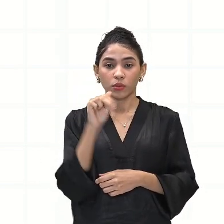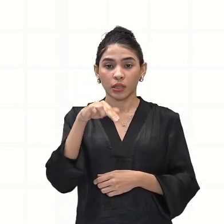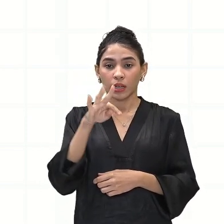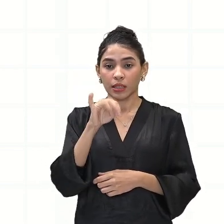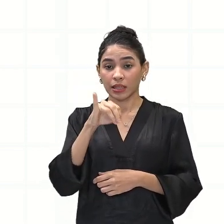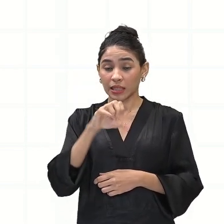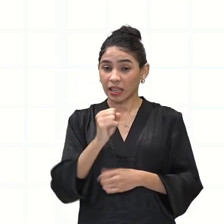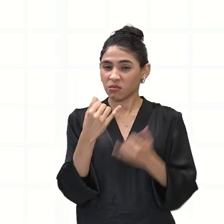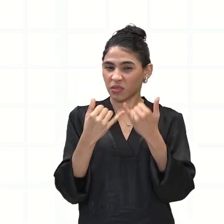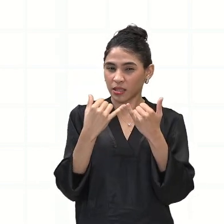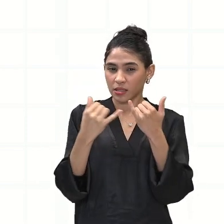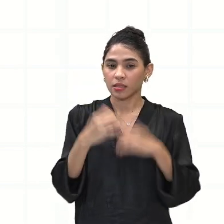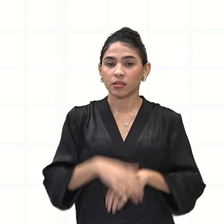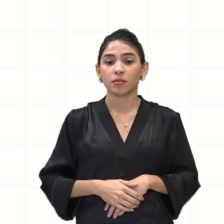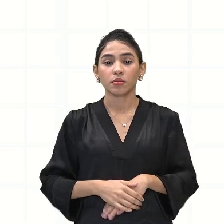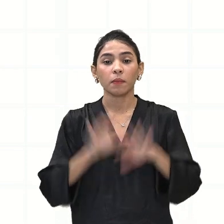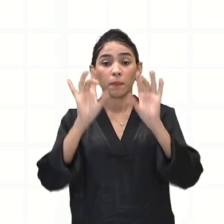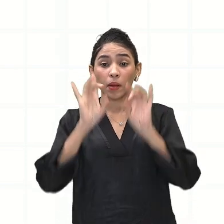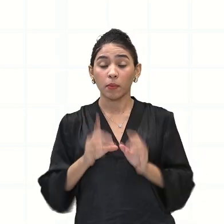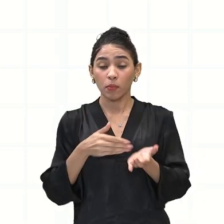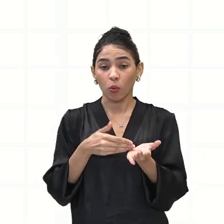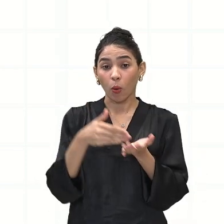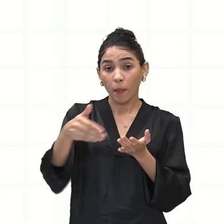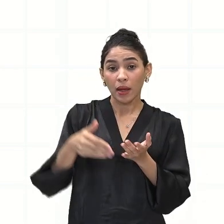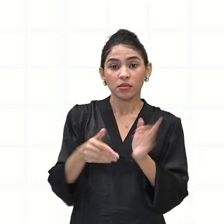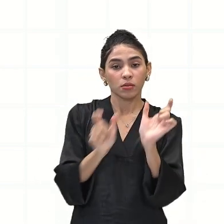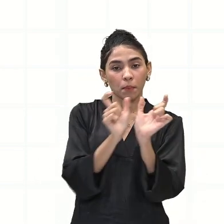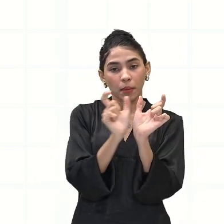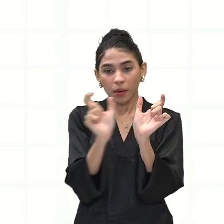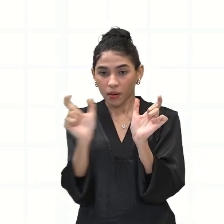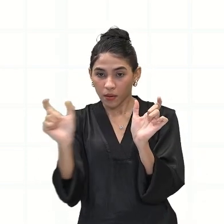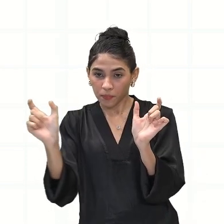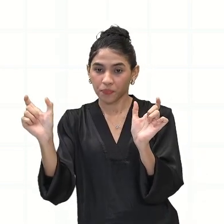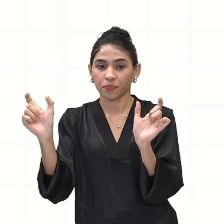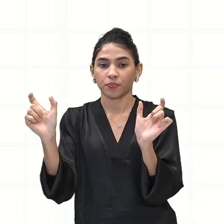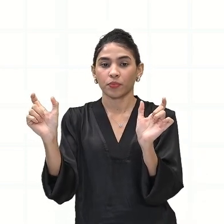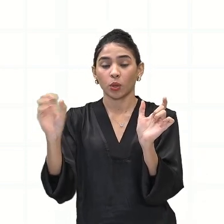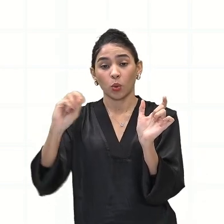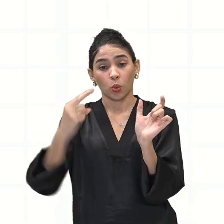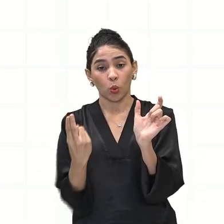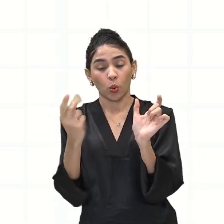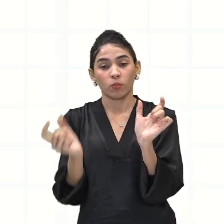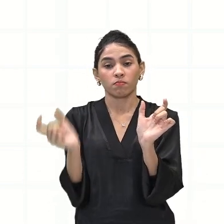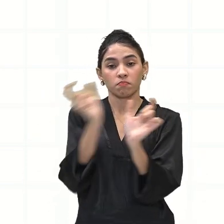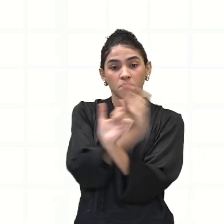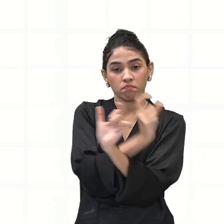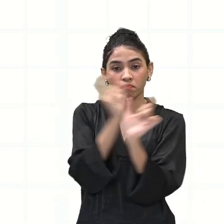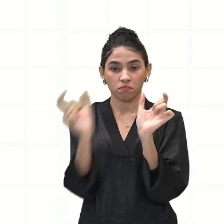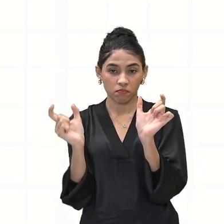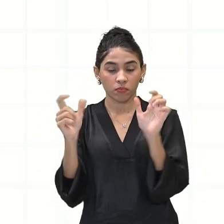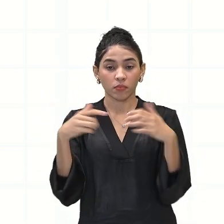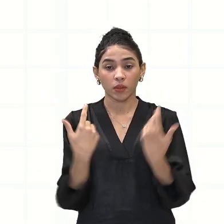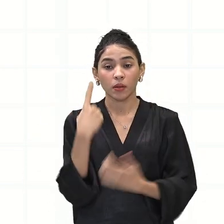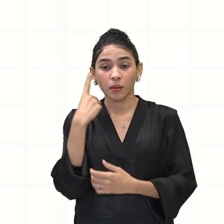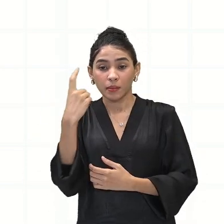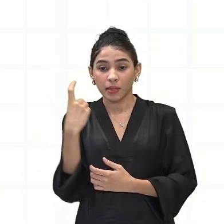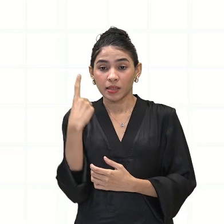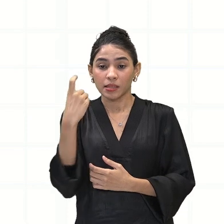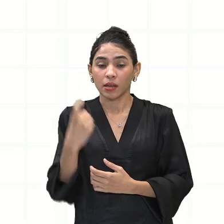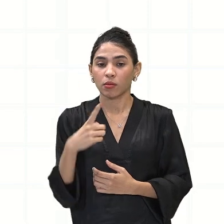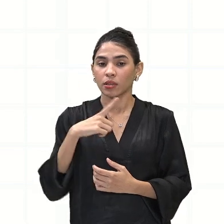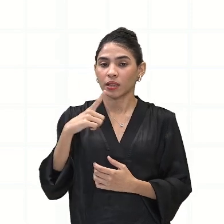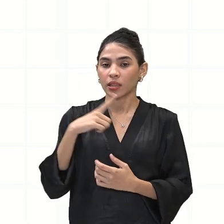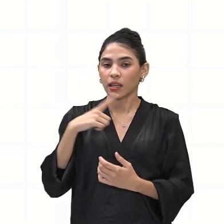semelhantes, especialmente no início das palavras, em uma sequência de palavras ou em um verso. Essa repetição sonora cria um efeito